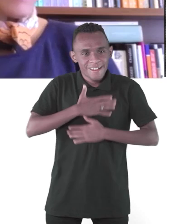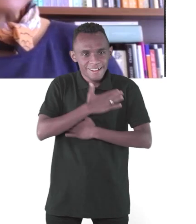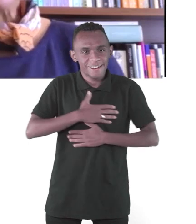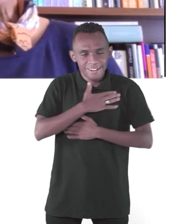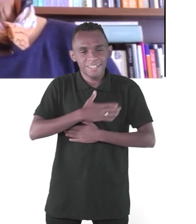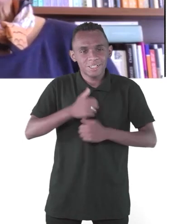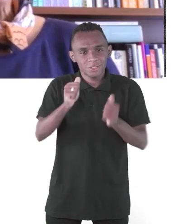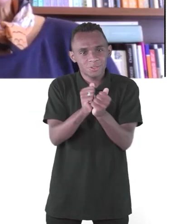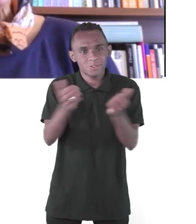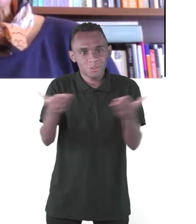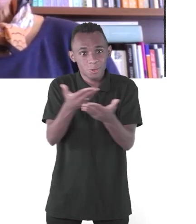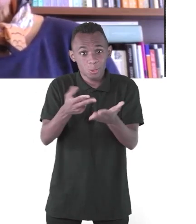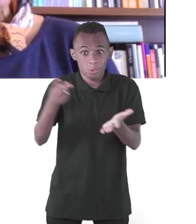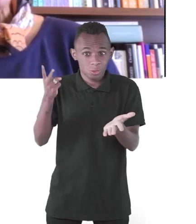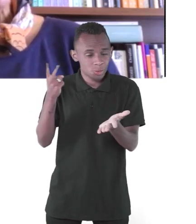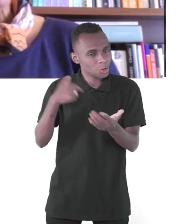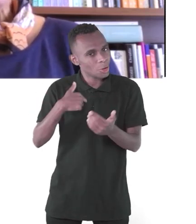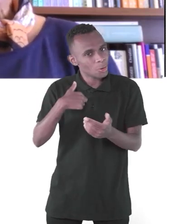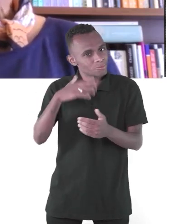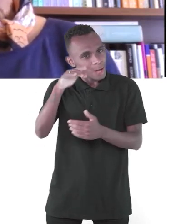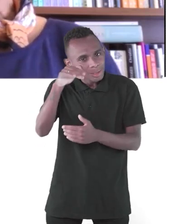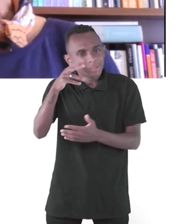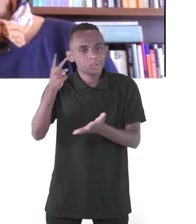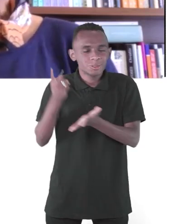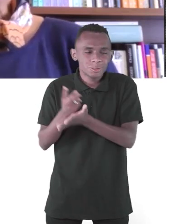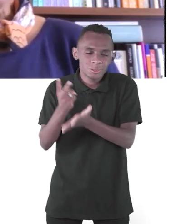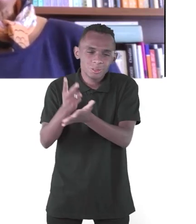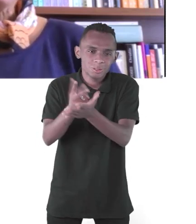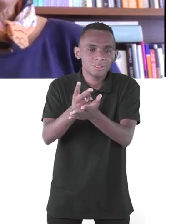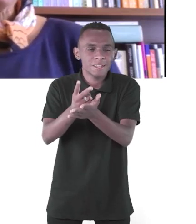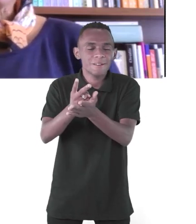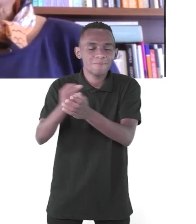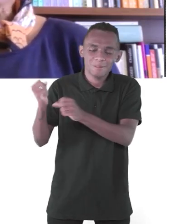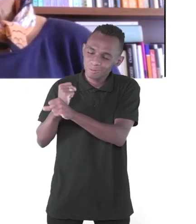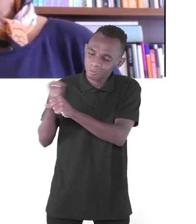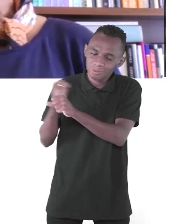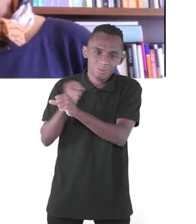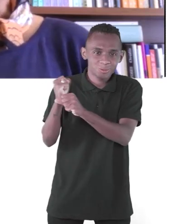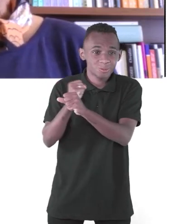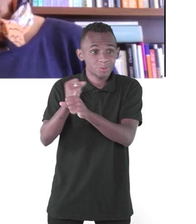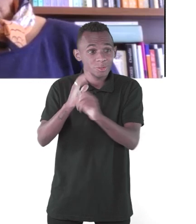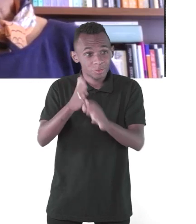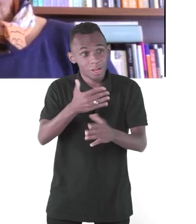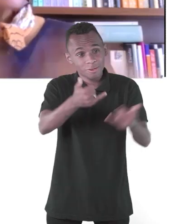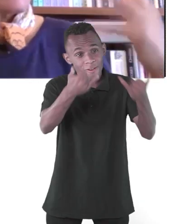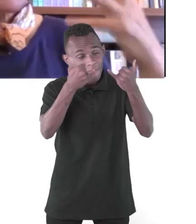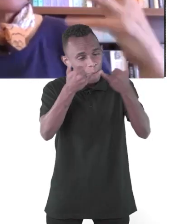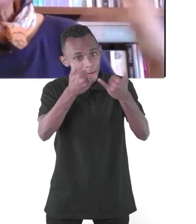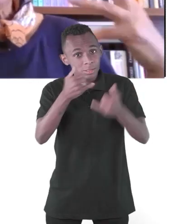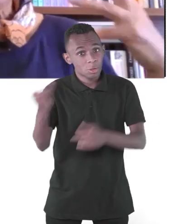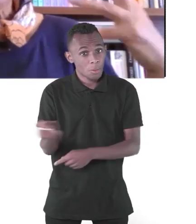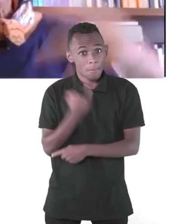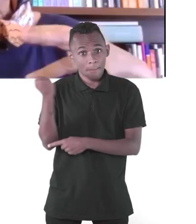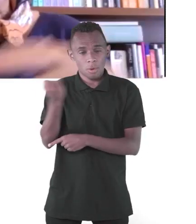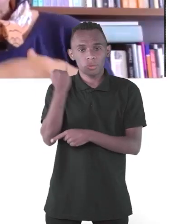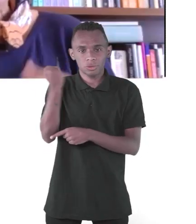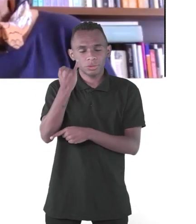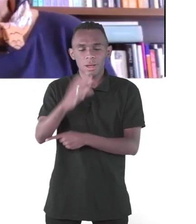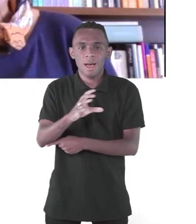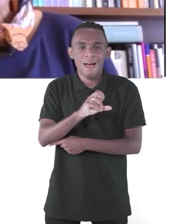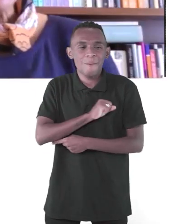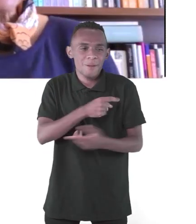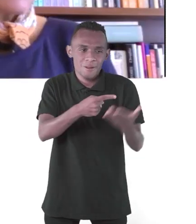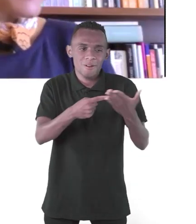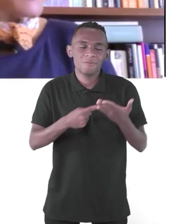Que alegria, que prazer estar aqui com você. Um programa que eu acompanho há tantos anos, que já me trouxe tantas